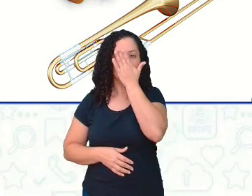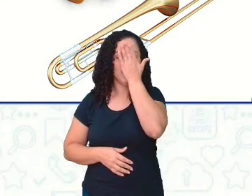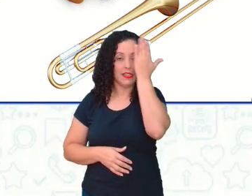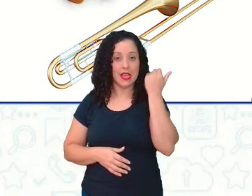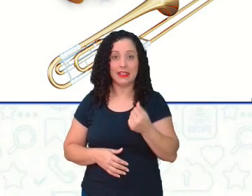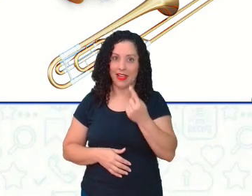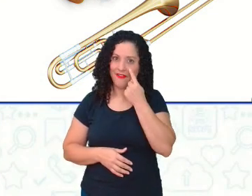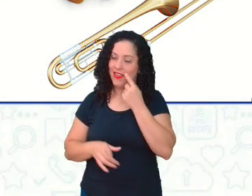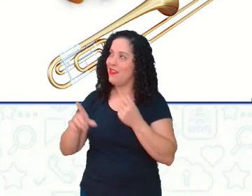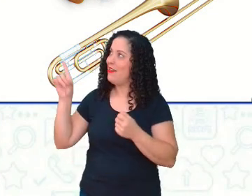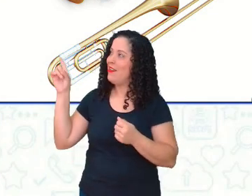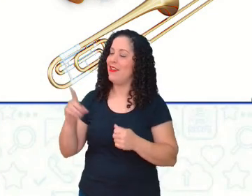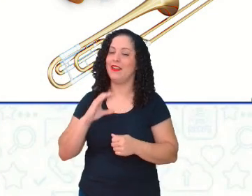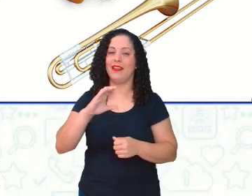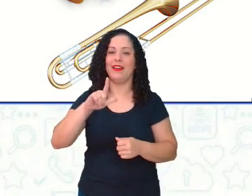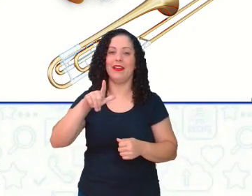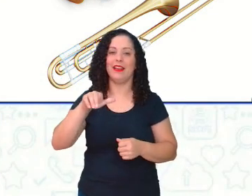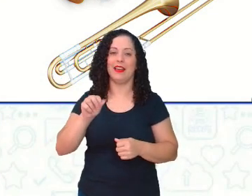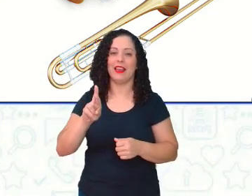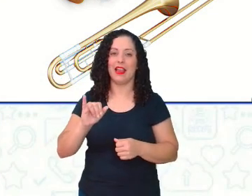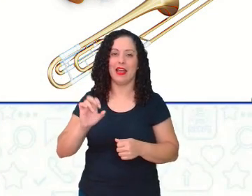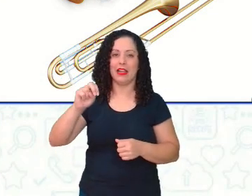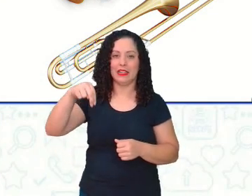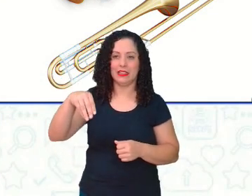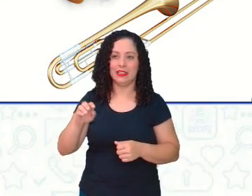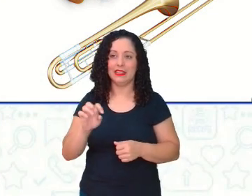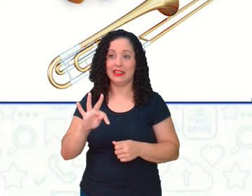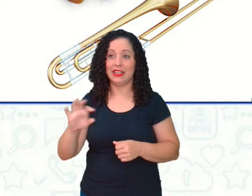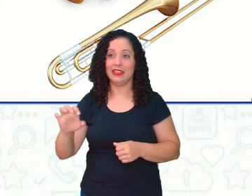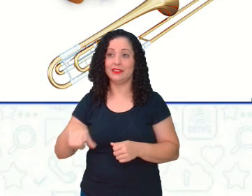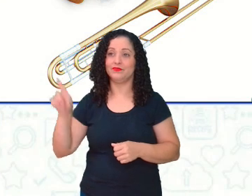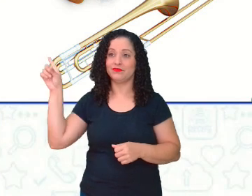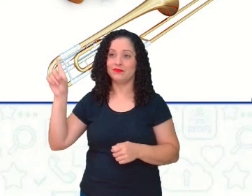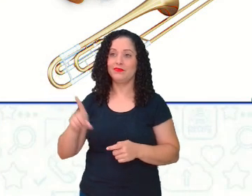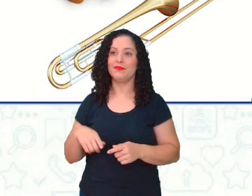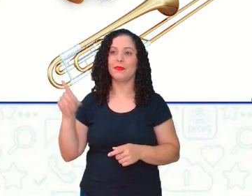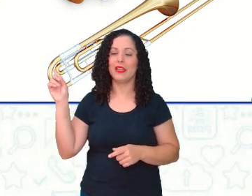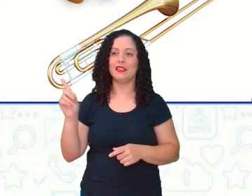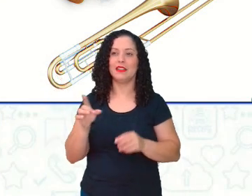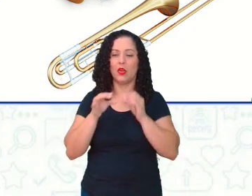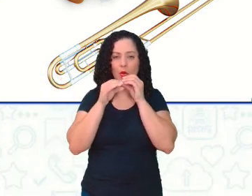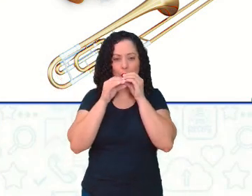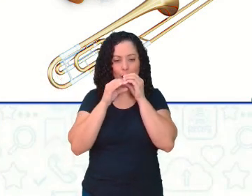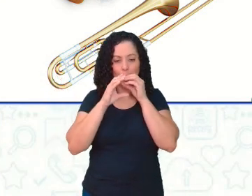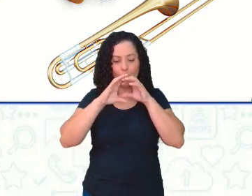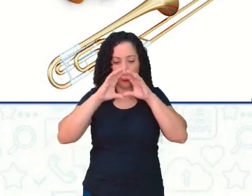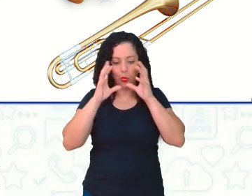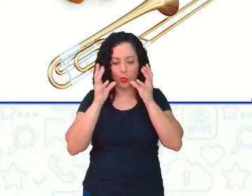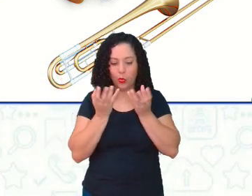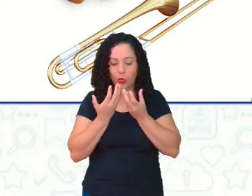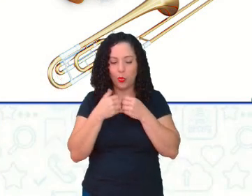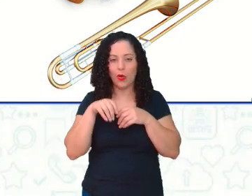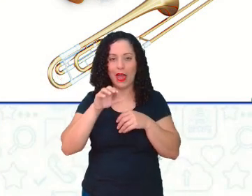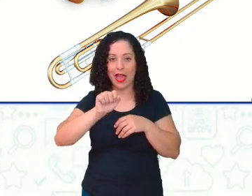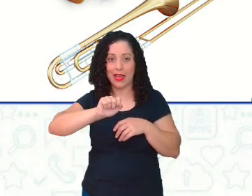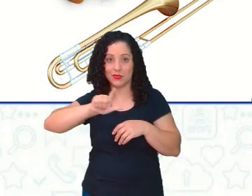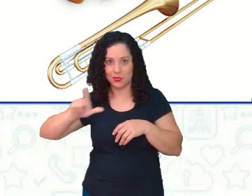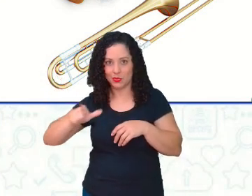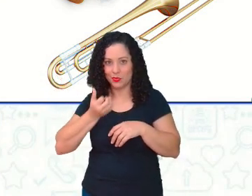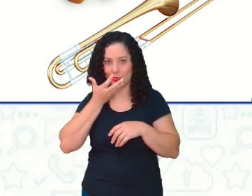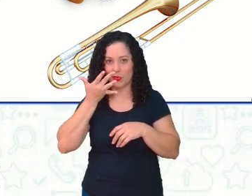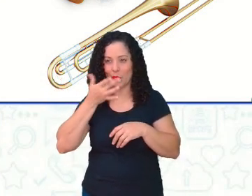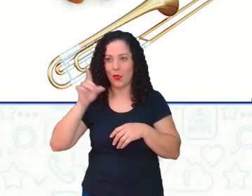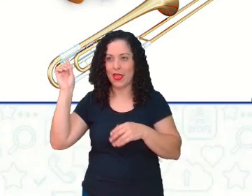vendo o clarinete, o fagote, até uma ocarina, esse instrumentozinho azul, uma ocarina, ela na verdade é feita de barro.